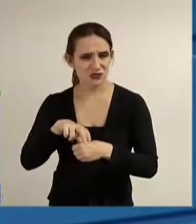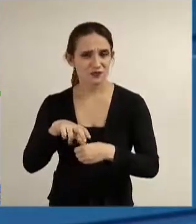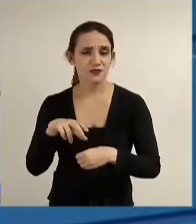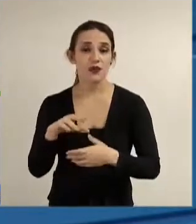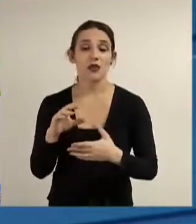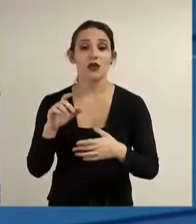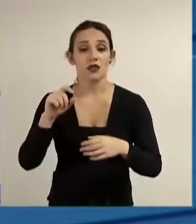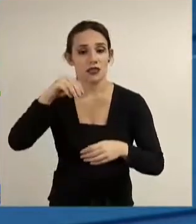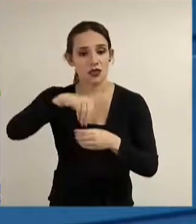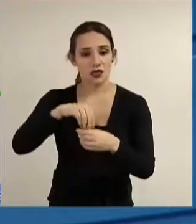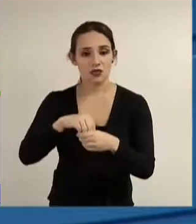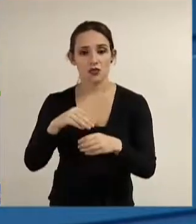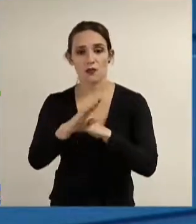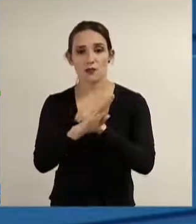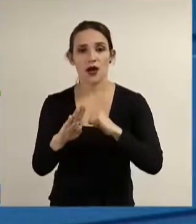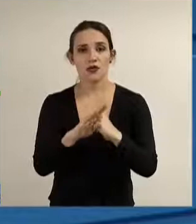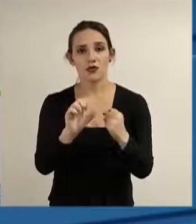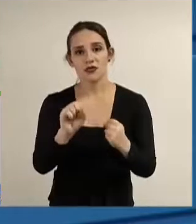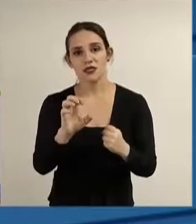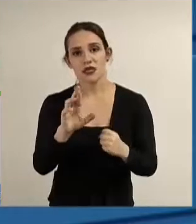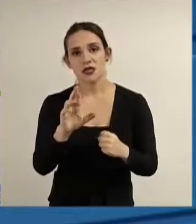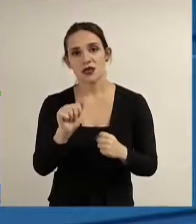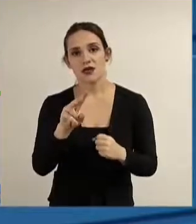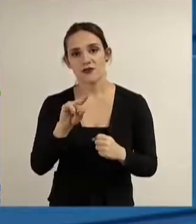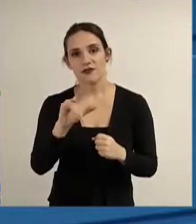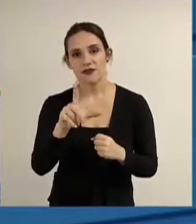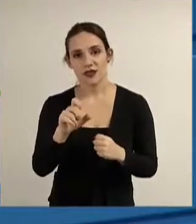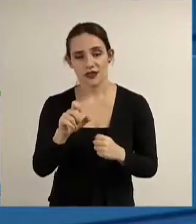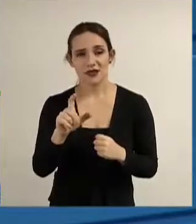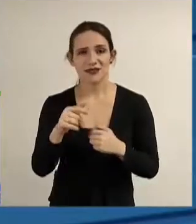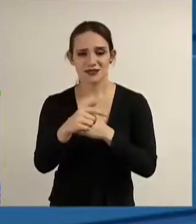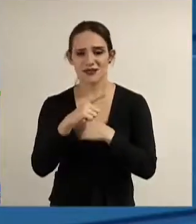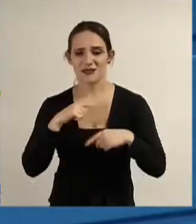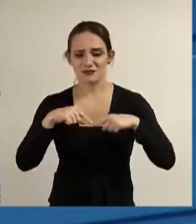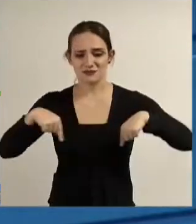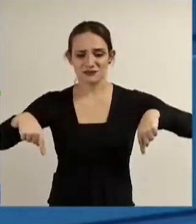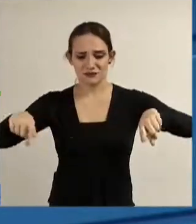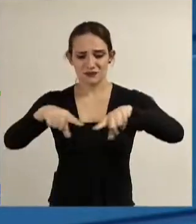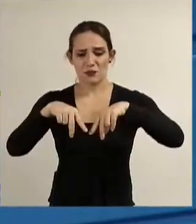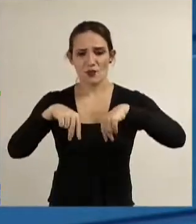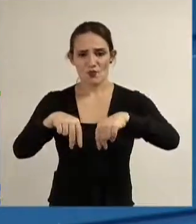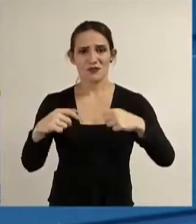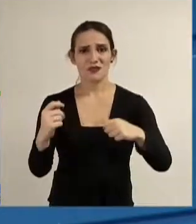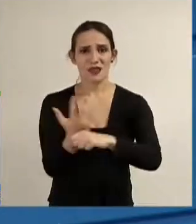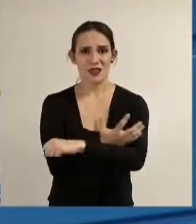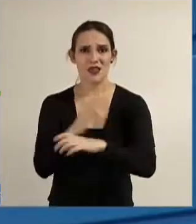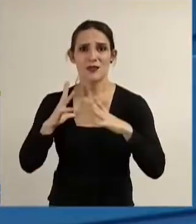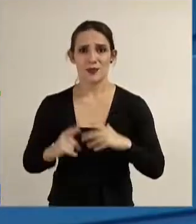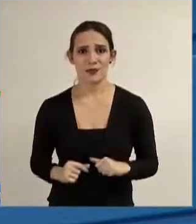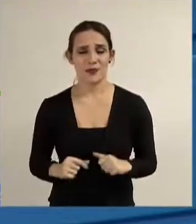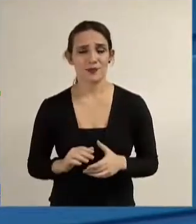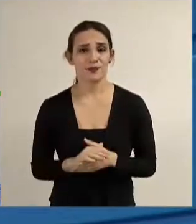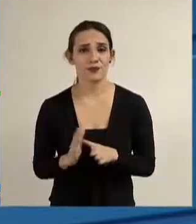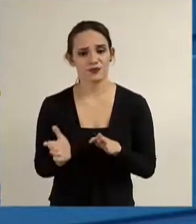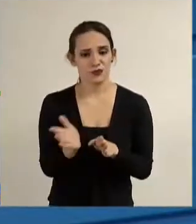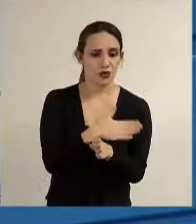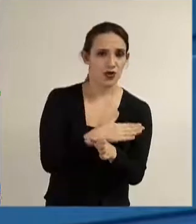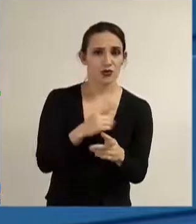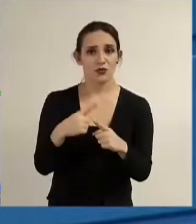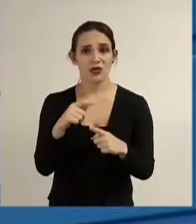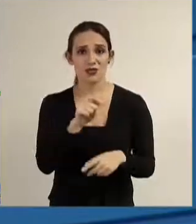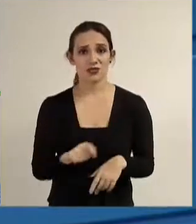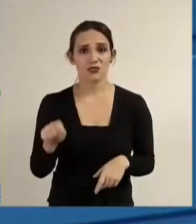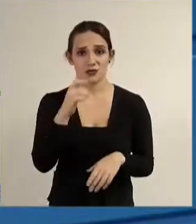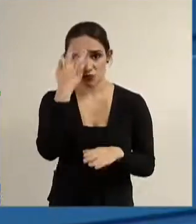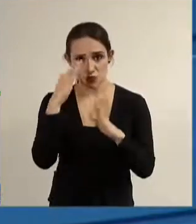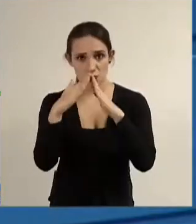terreno que fica localizado ao lado desta obra inacabada. Eu estou atendendo um pedido aqui da Associação de